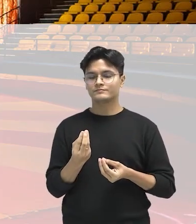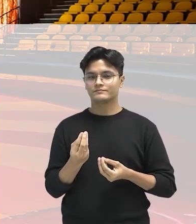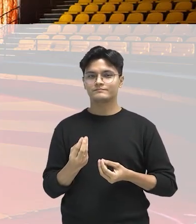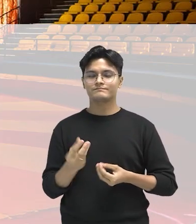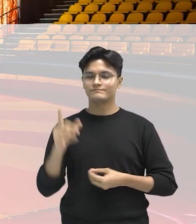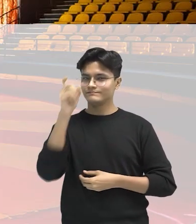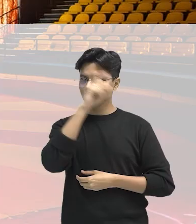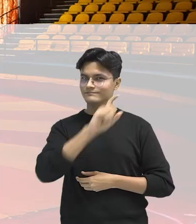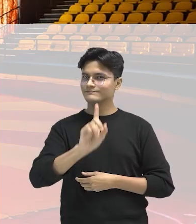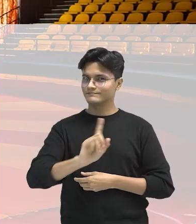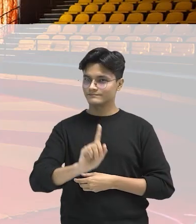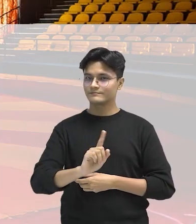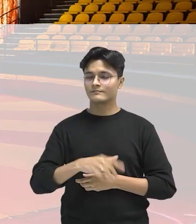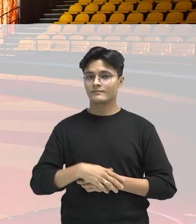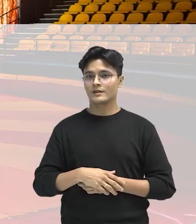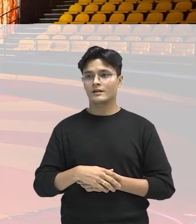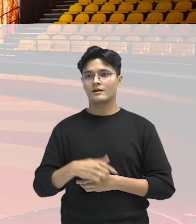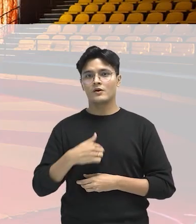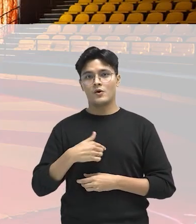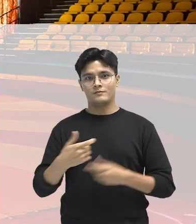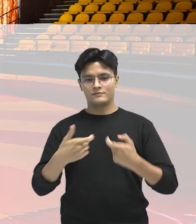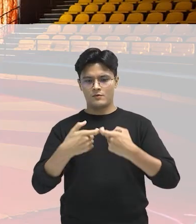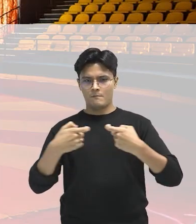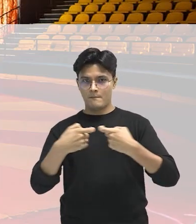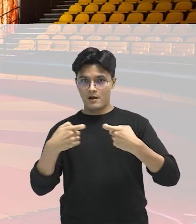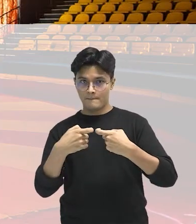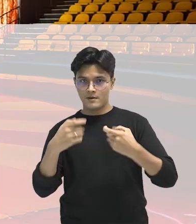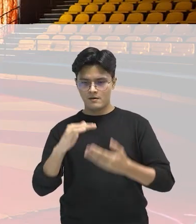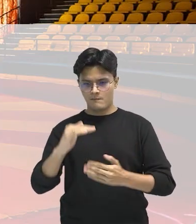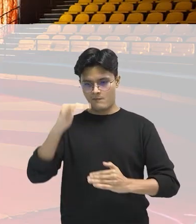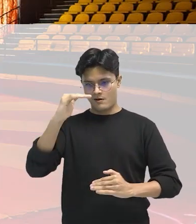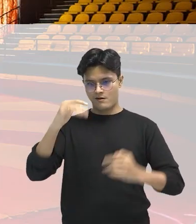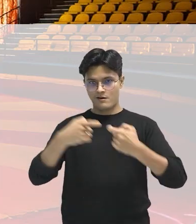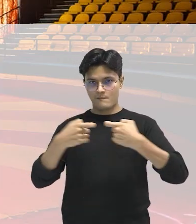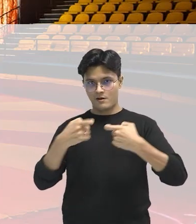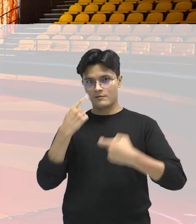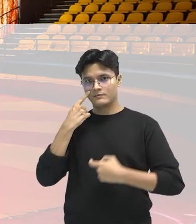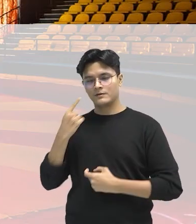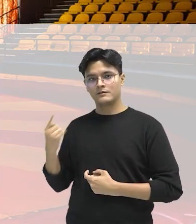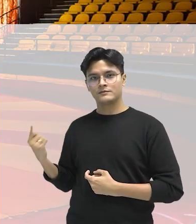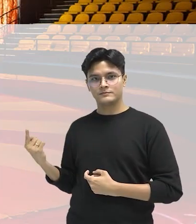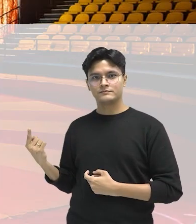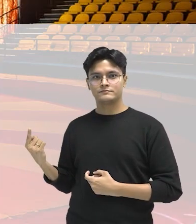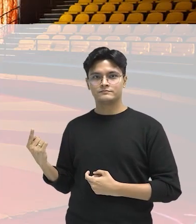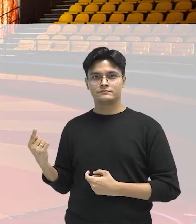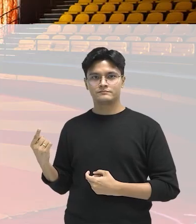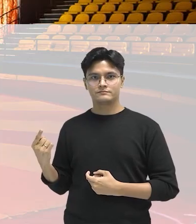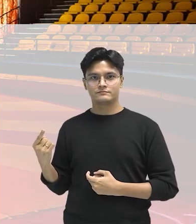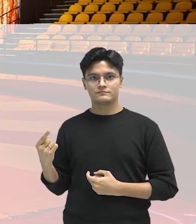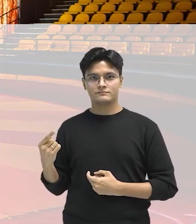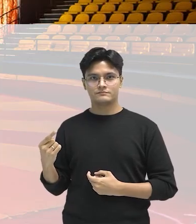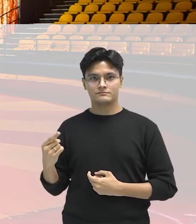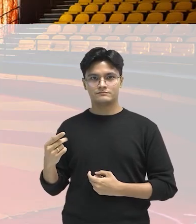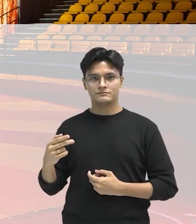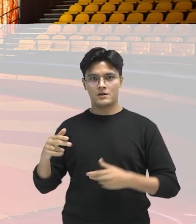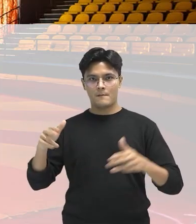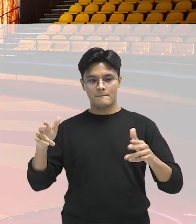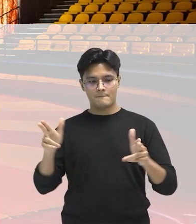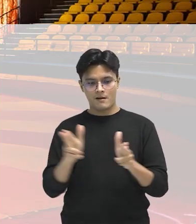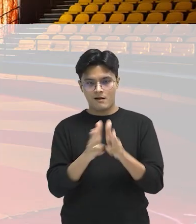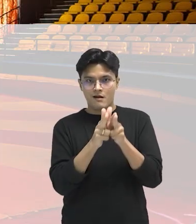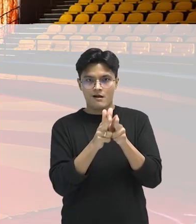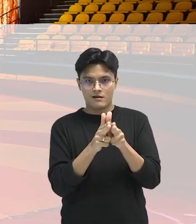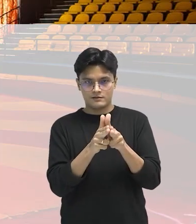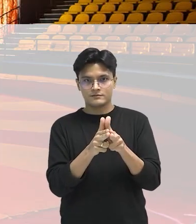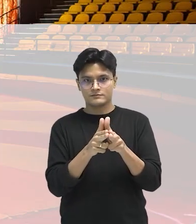mostrar para vocês. Eu peguei e trouxe uma meia maior para vocês visualizarem. Vocês vão pegar o parzinho de meias. Deixa eu